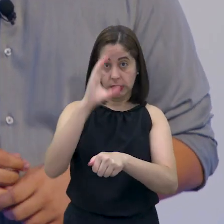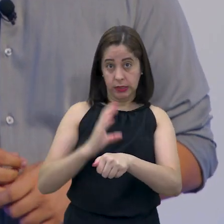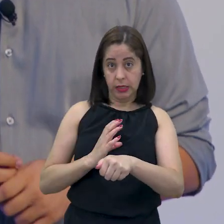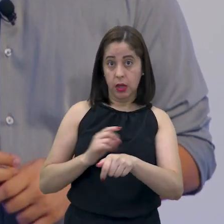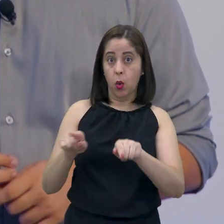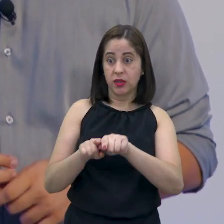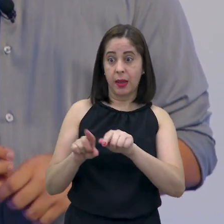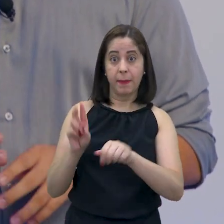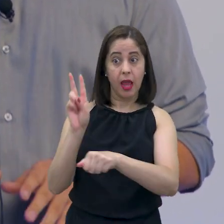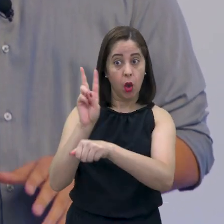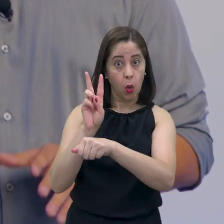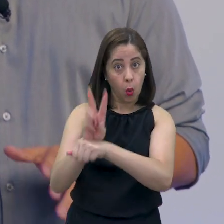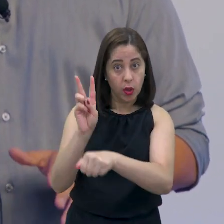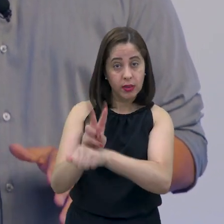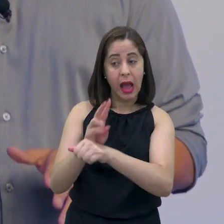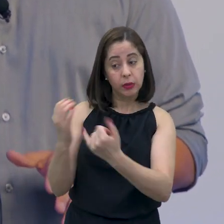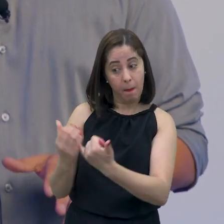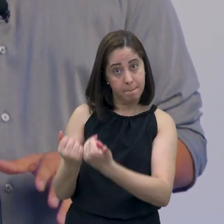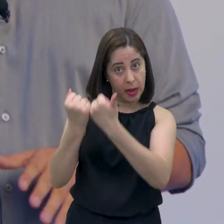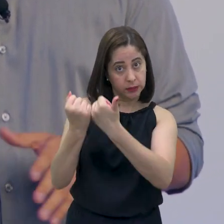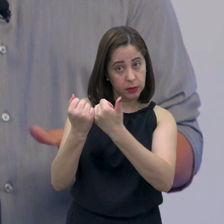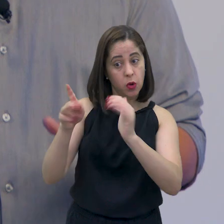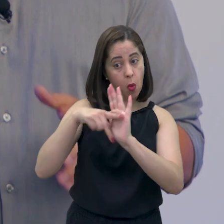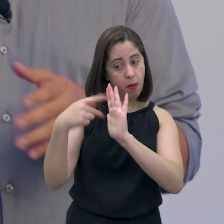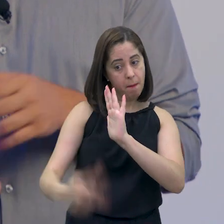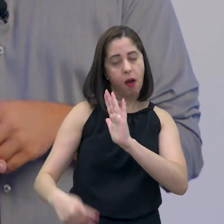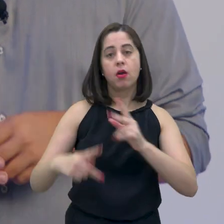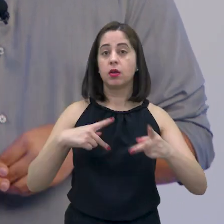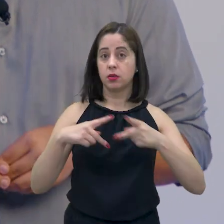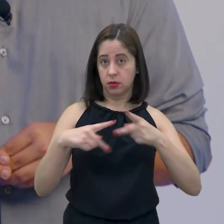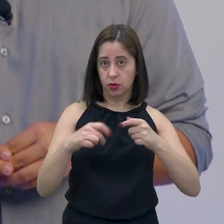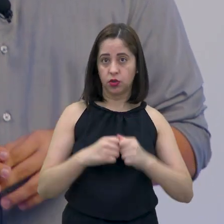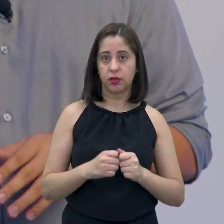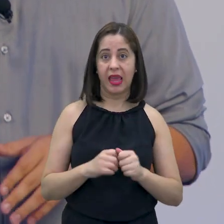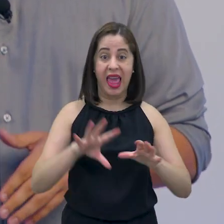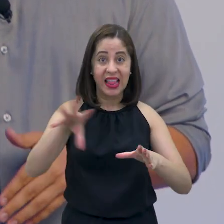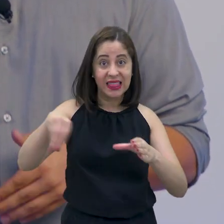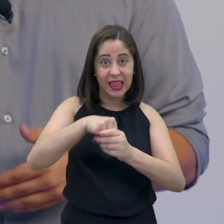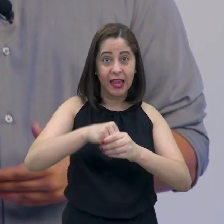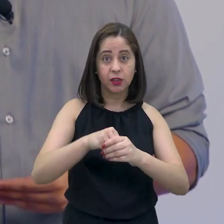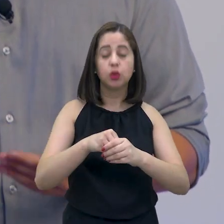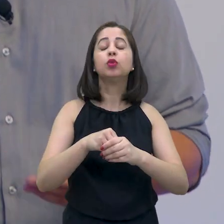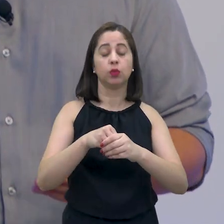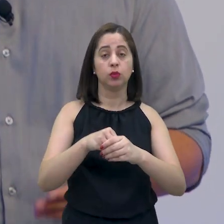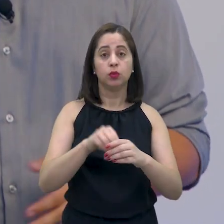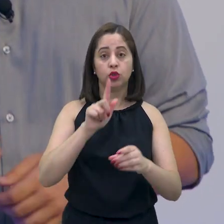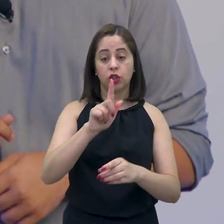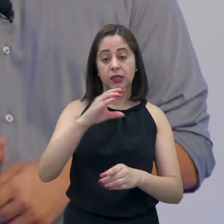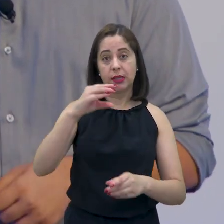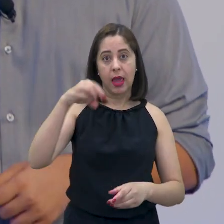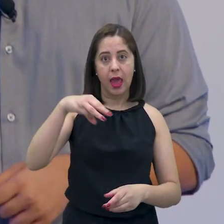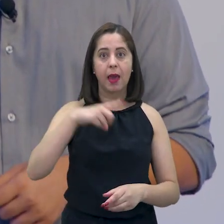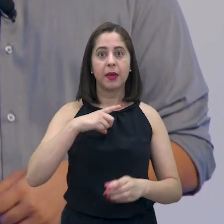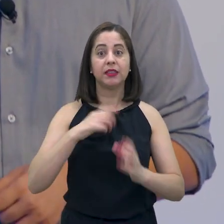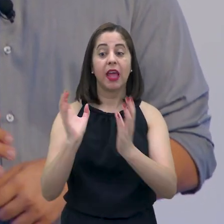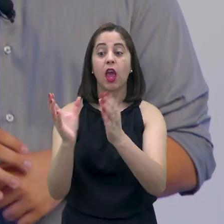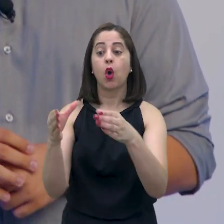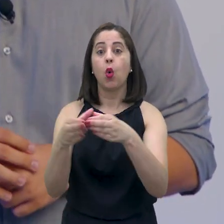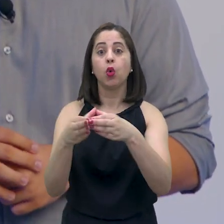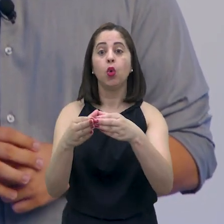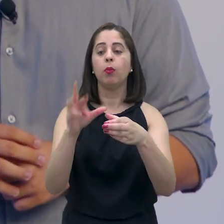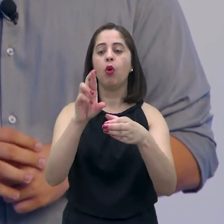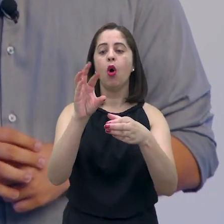patrimônio da cidade. Dentro da GCM existem vários grupamentos, como por exemplo a ROMU, a Ronda